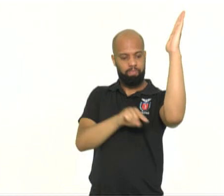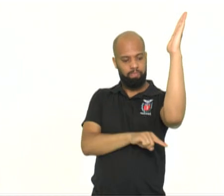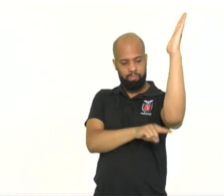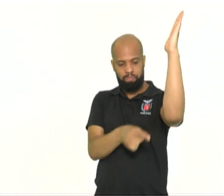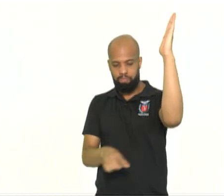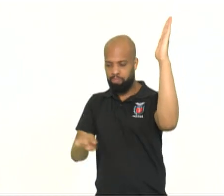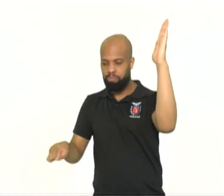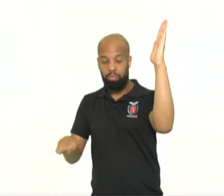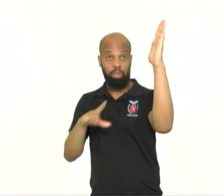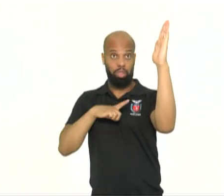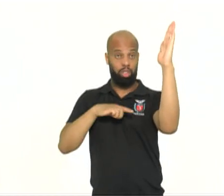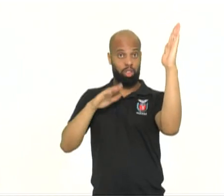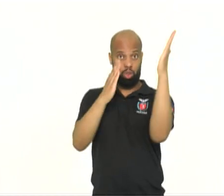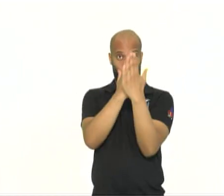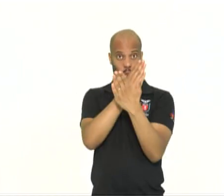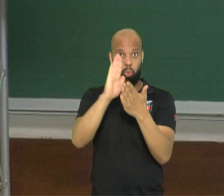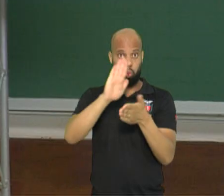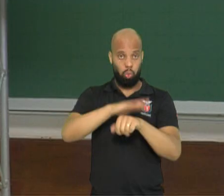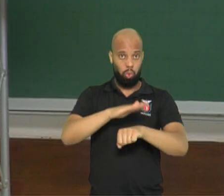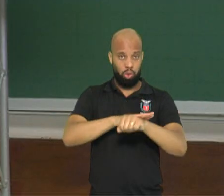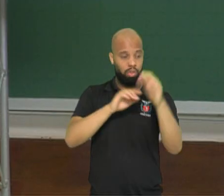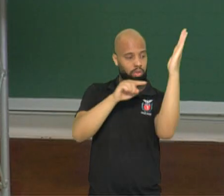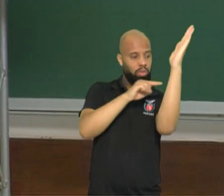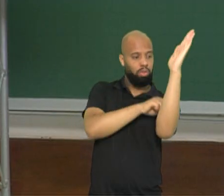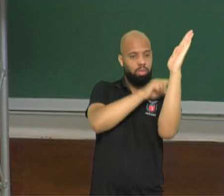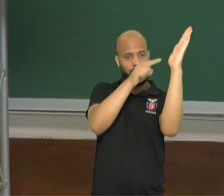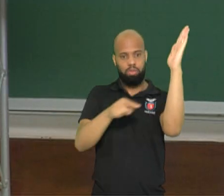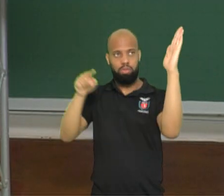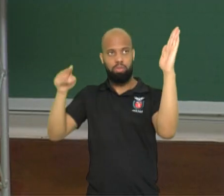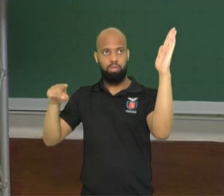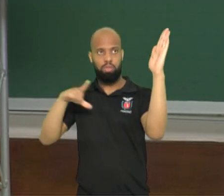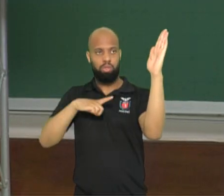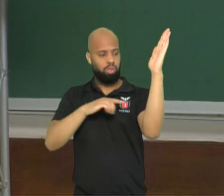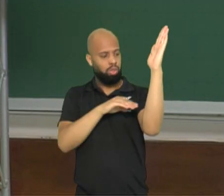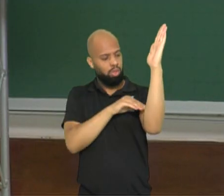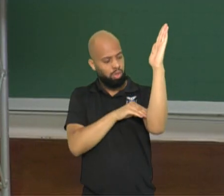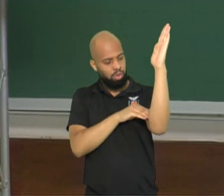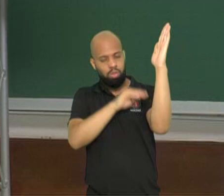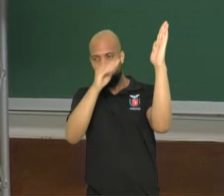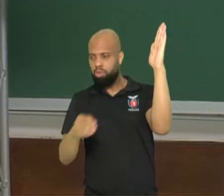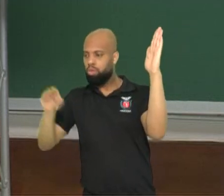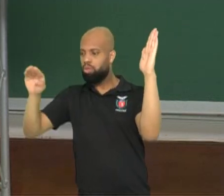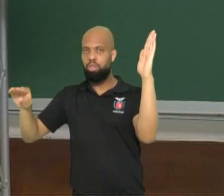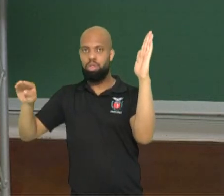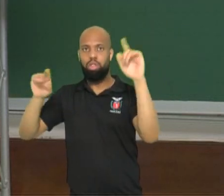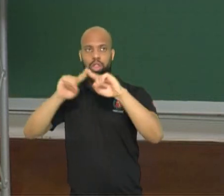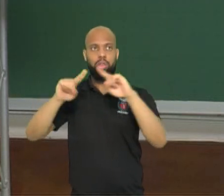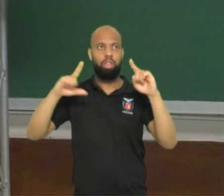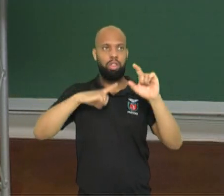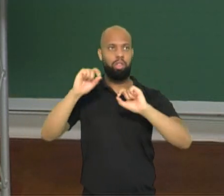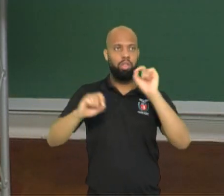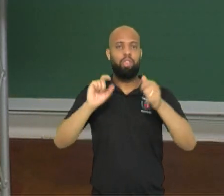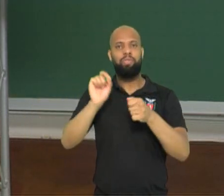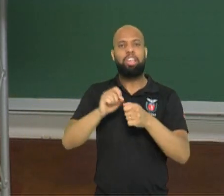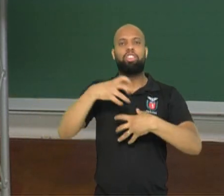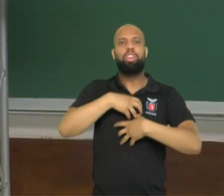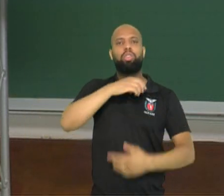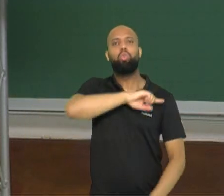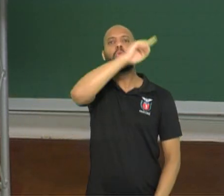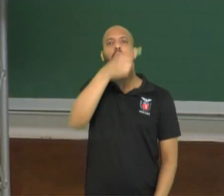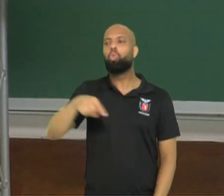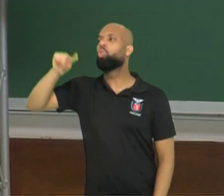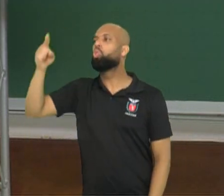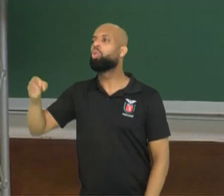como a dica que os professores sempre dão, ela parte, né, daqui, ó. Então, aqui é a senoide, ó. Ela faz essa onda. Por isso